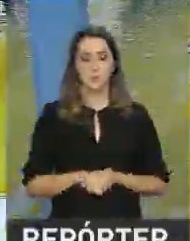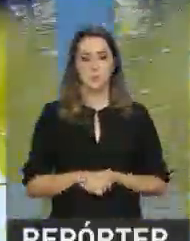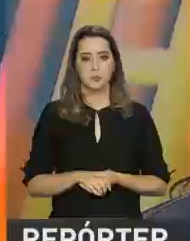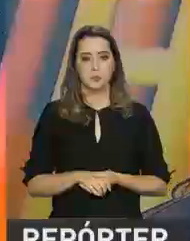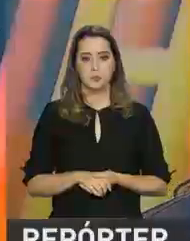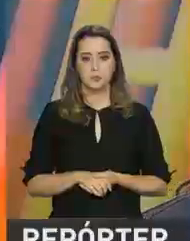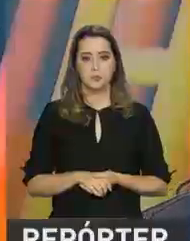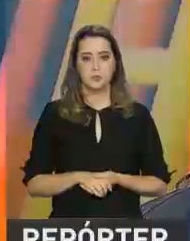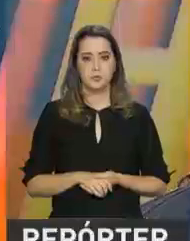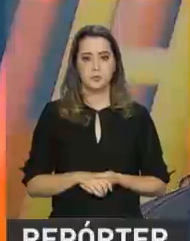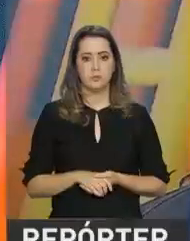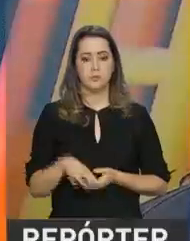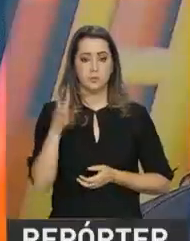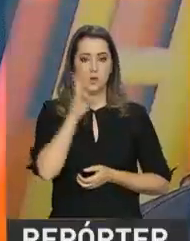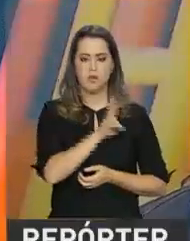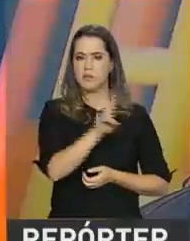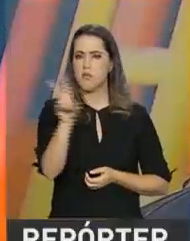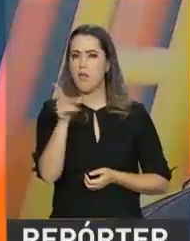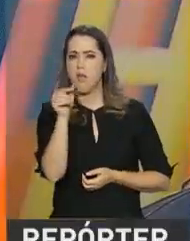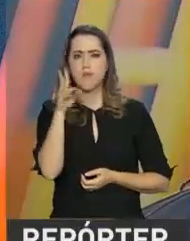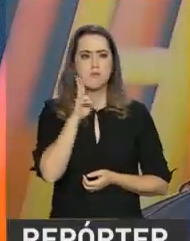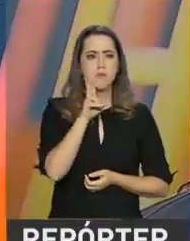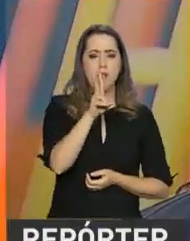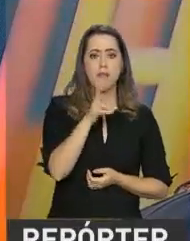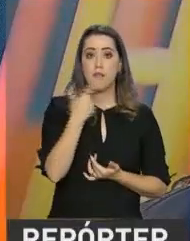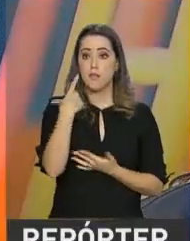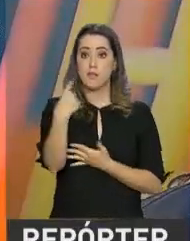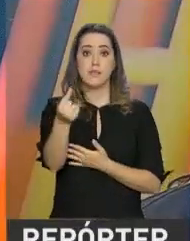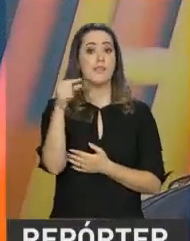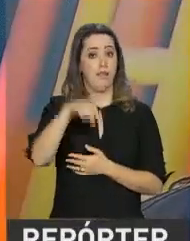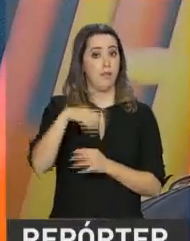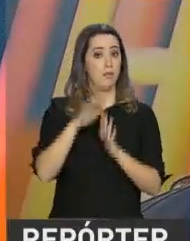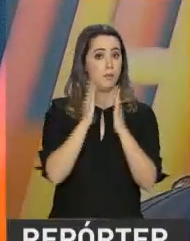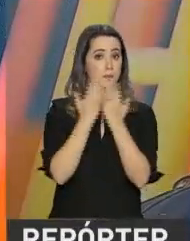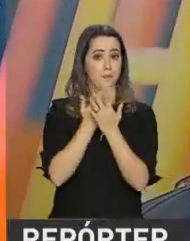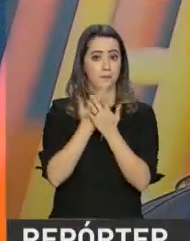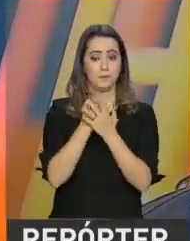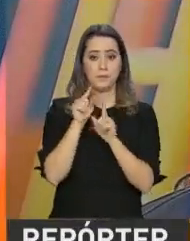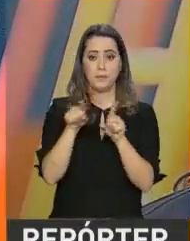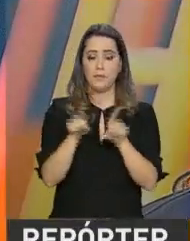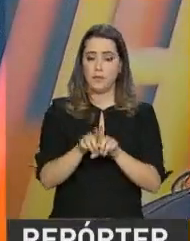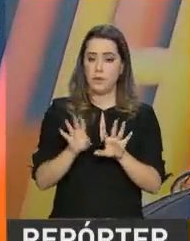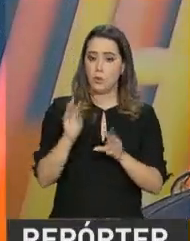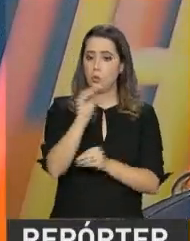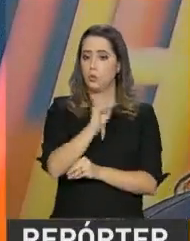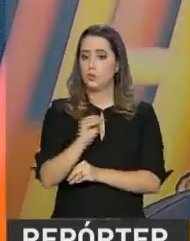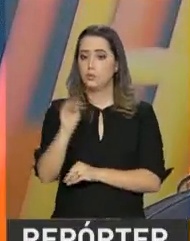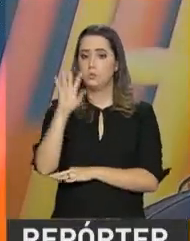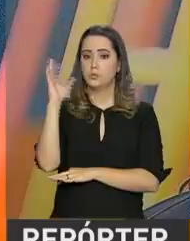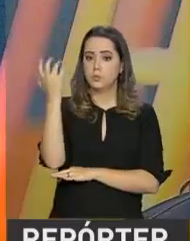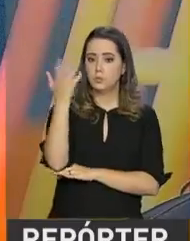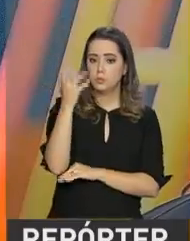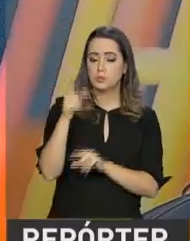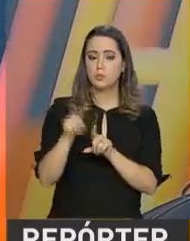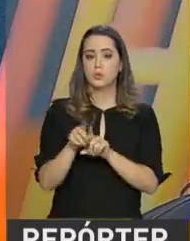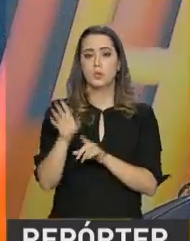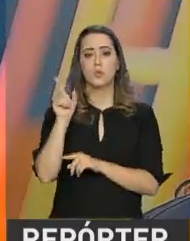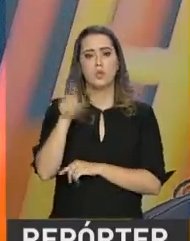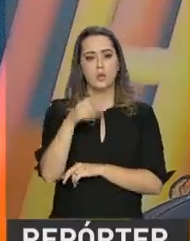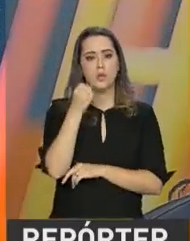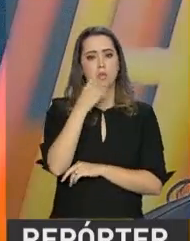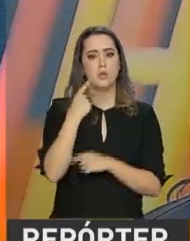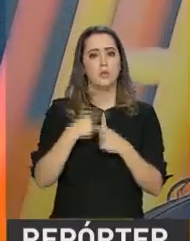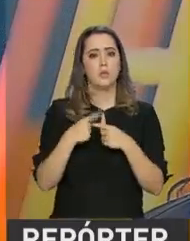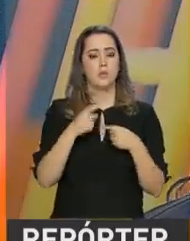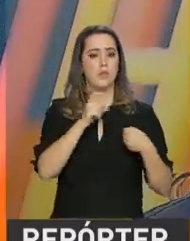eles vêm realmente sai com essa questão é voltada para a conservação preservação e o bom de tudo isso é que